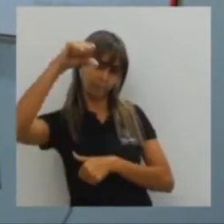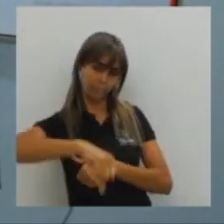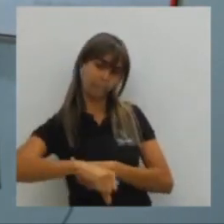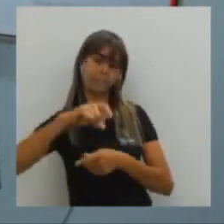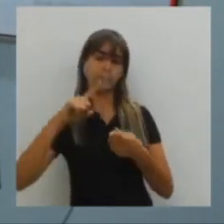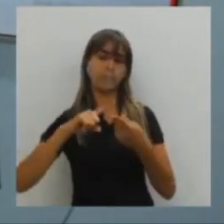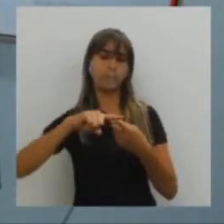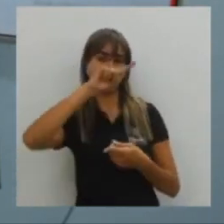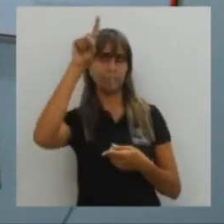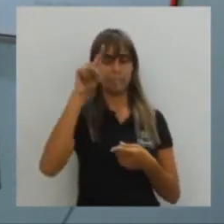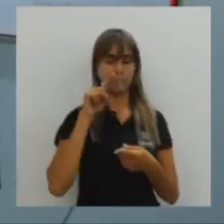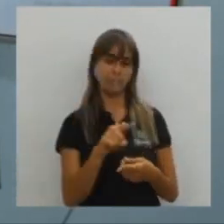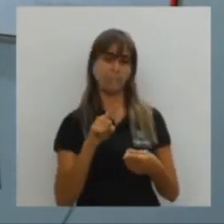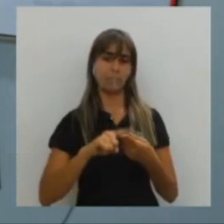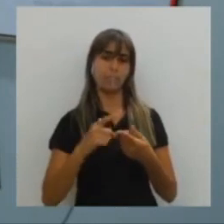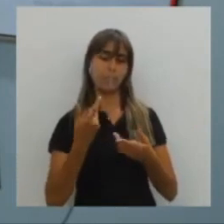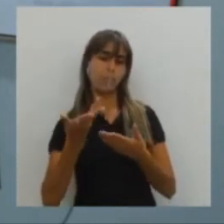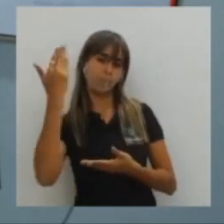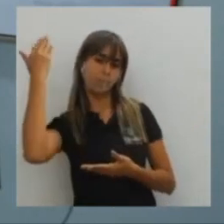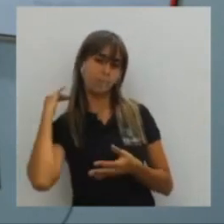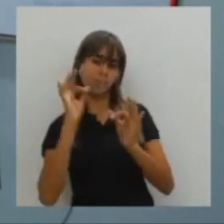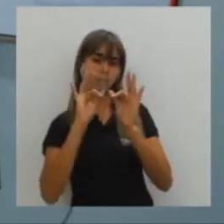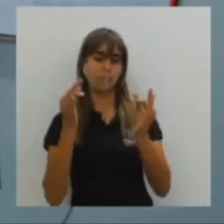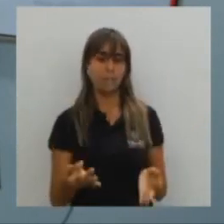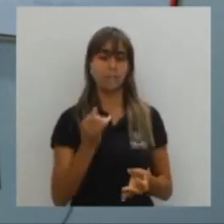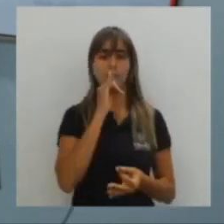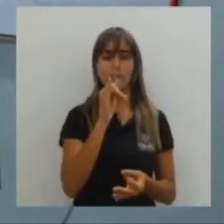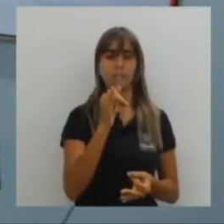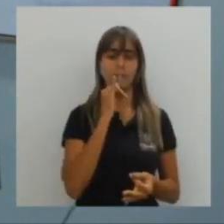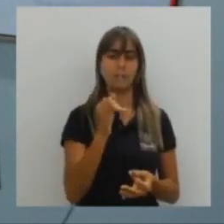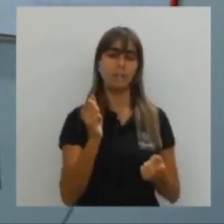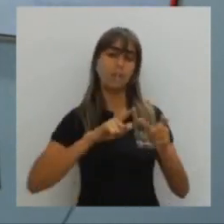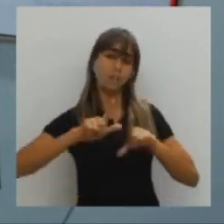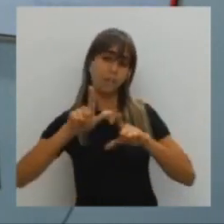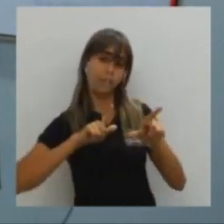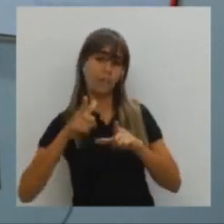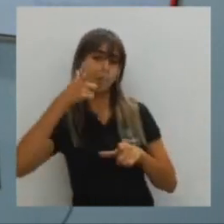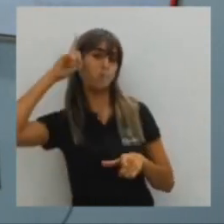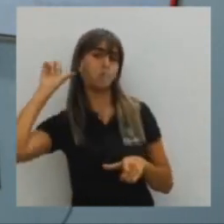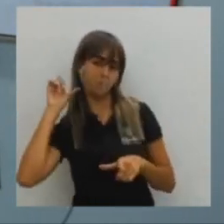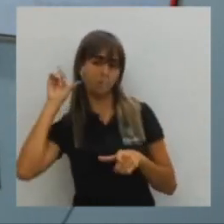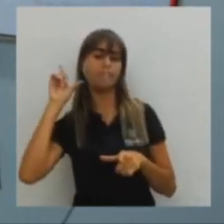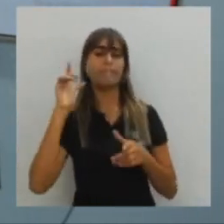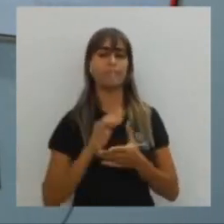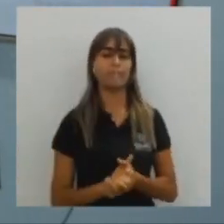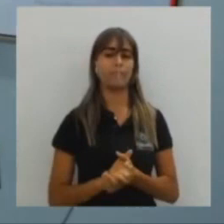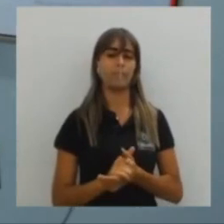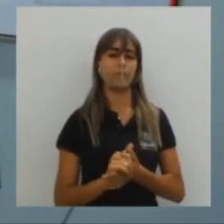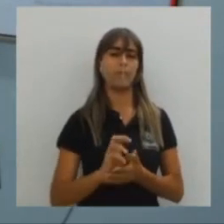e interrogativas com o passado simples. Então, por exemplo, eu posso dizer para vocês, eu trabalhei ontem, afirmando I